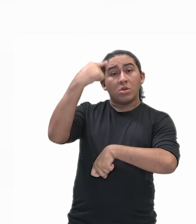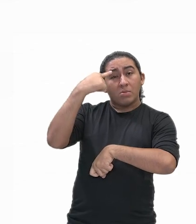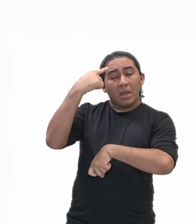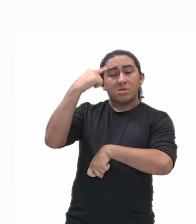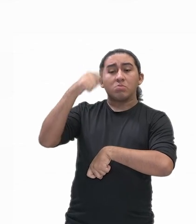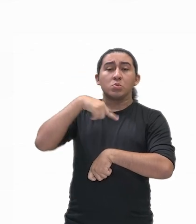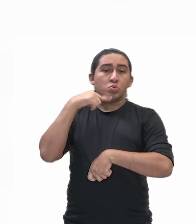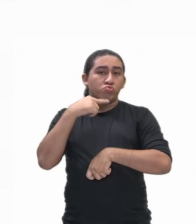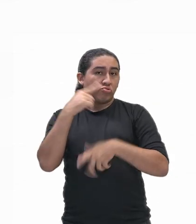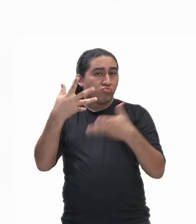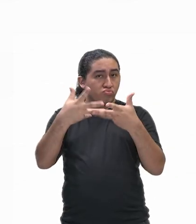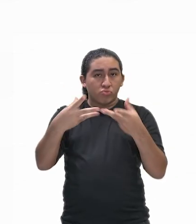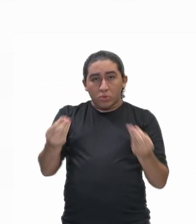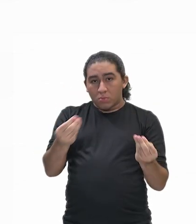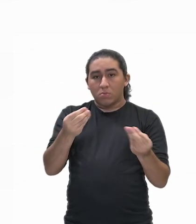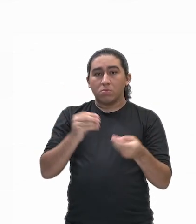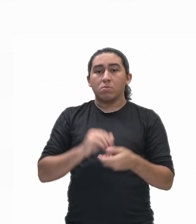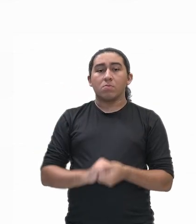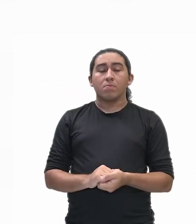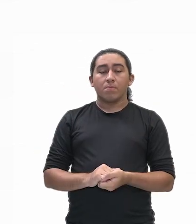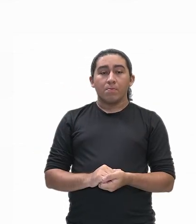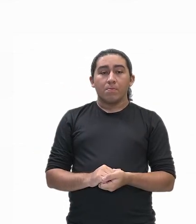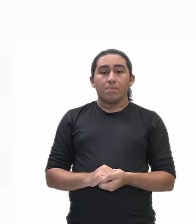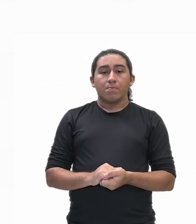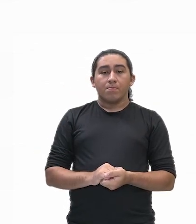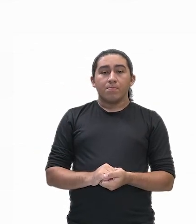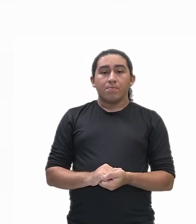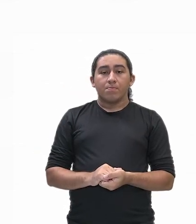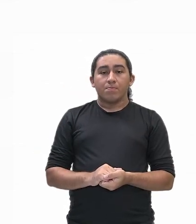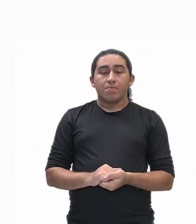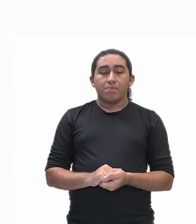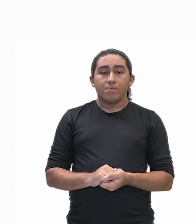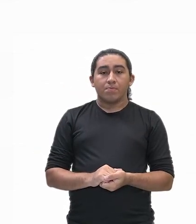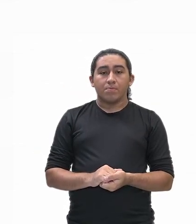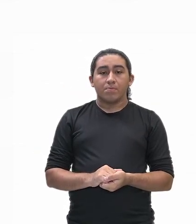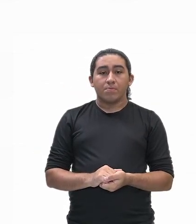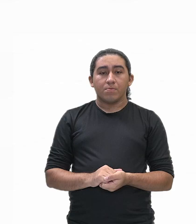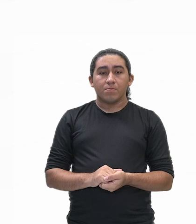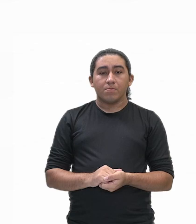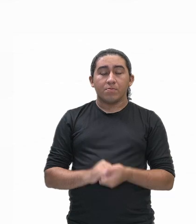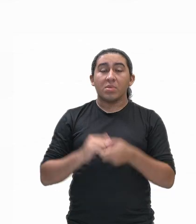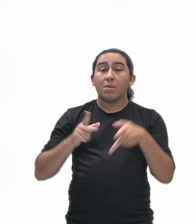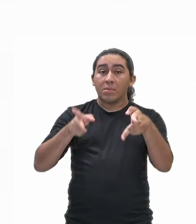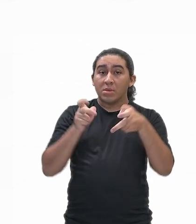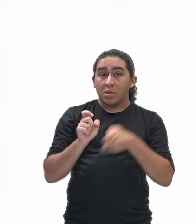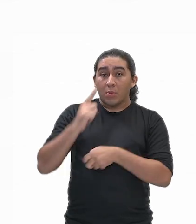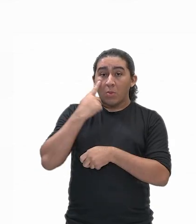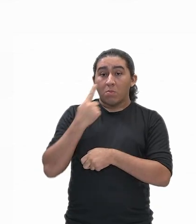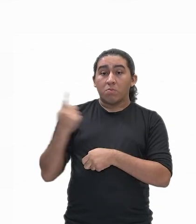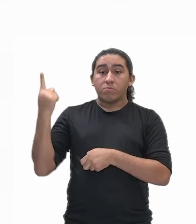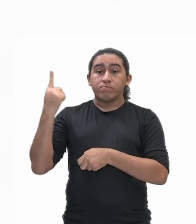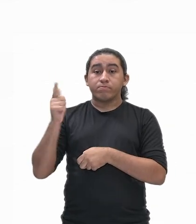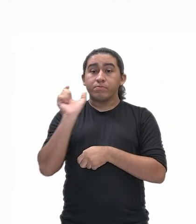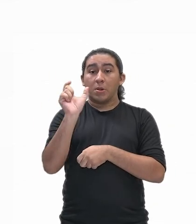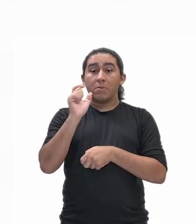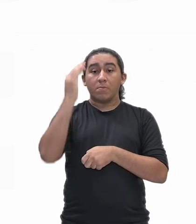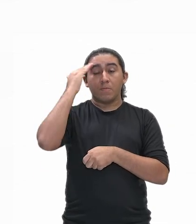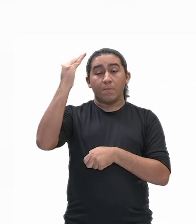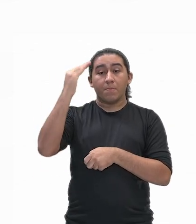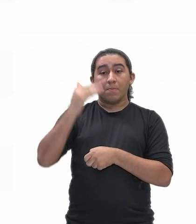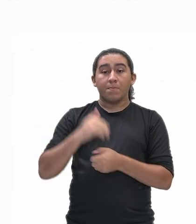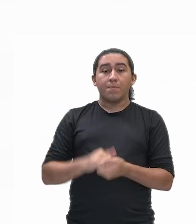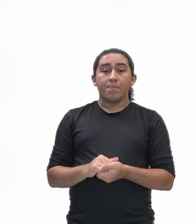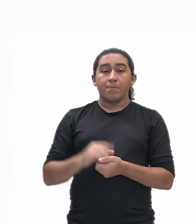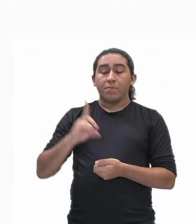permite desnaturalizar nossas certezas. Frise bem essa questão aí, desnaturalizar.